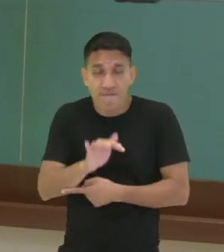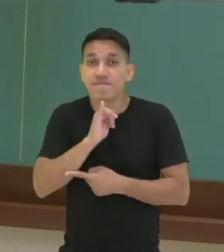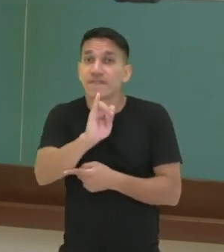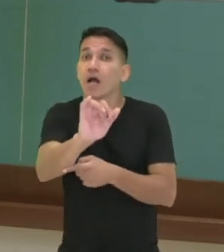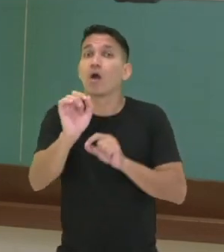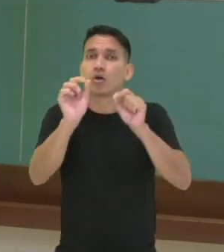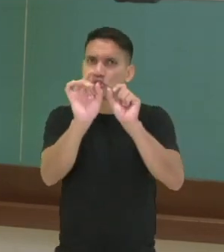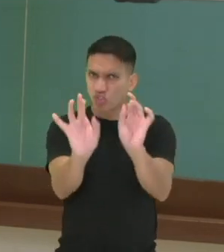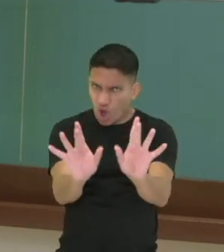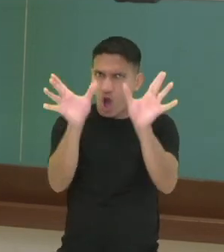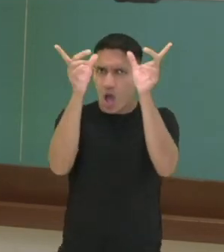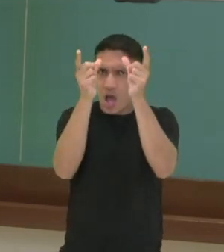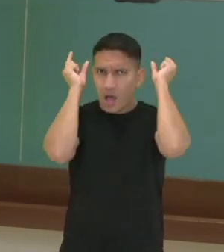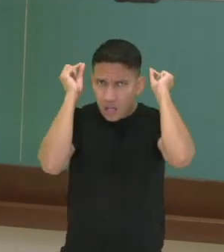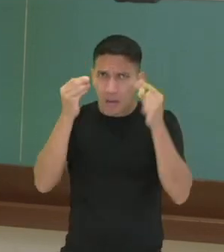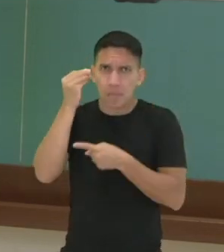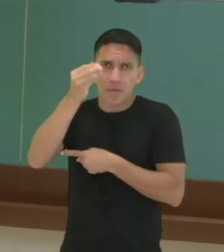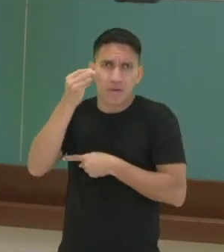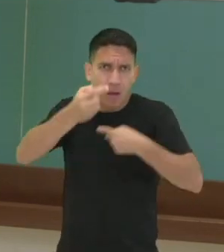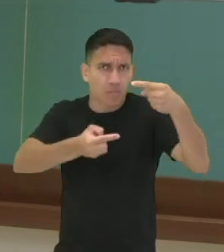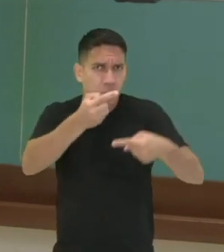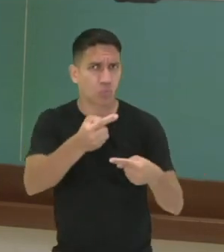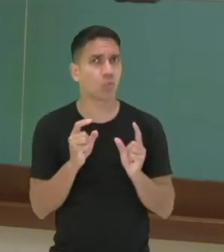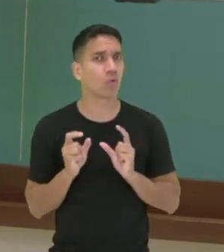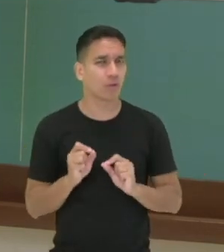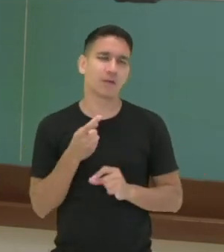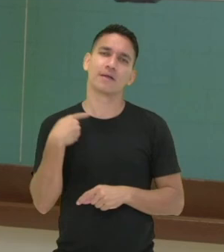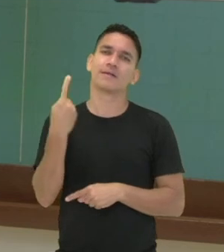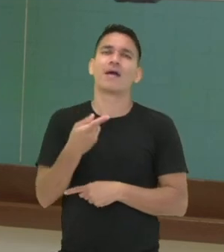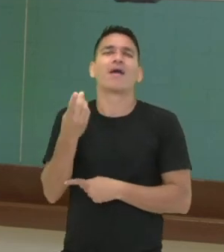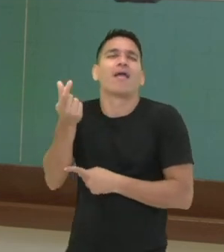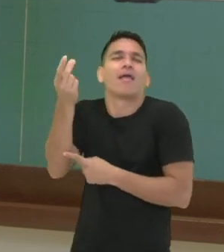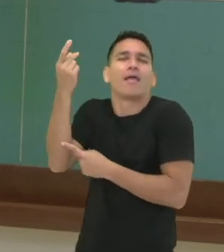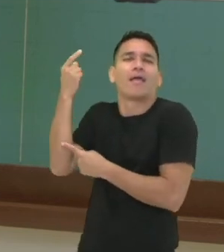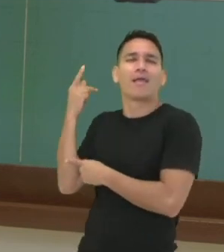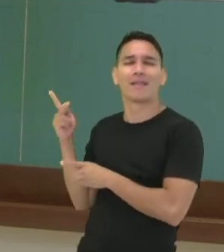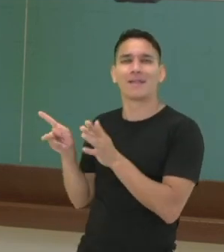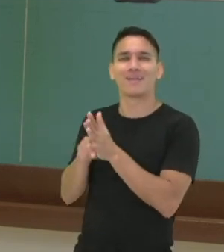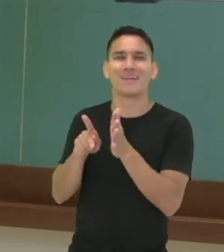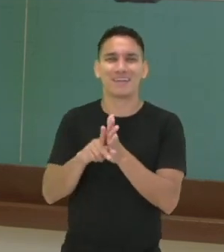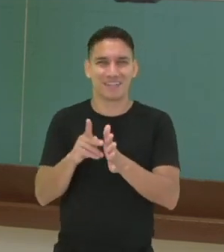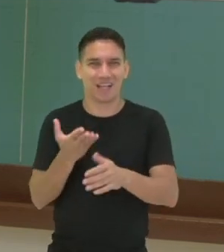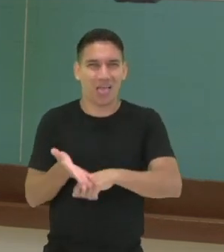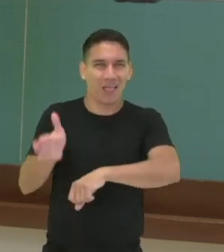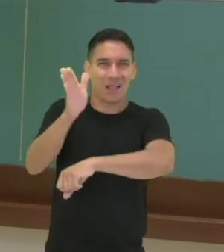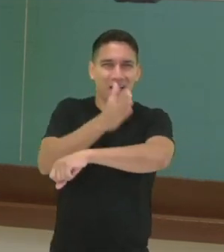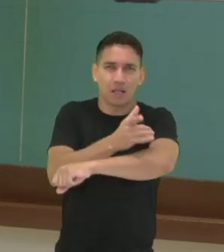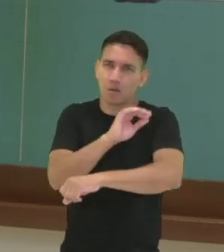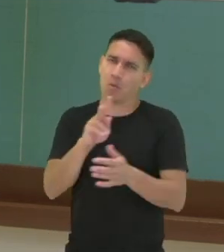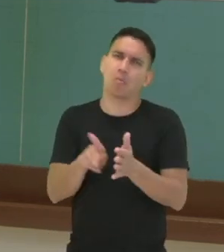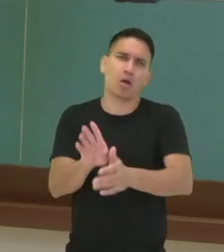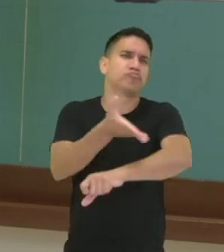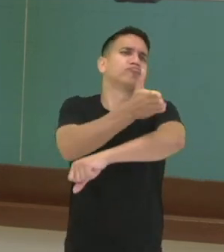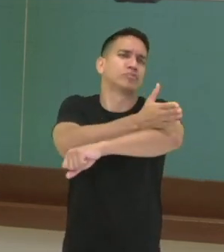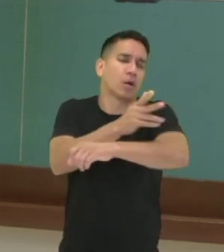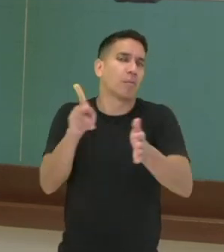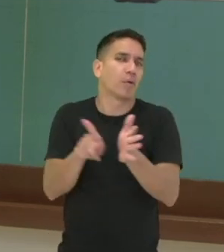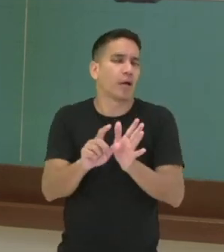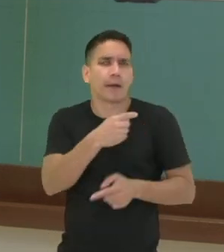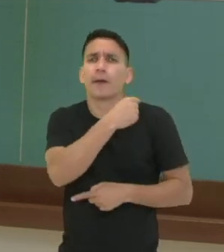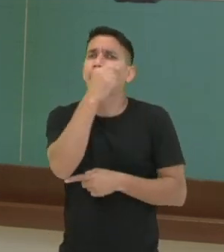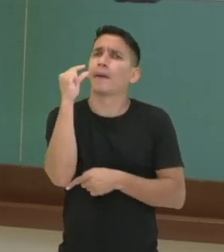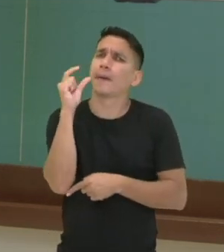tinham experiência política, né, dentre os povos da antiguidade, de acordo com Wolff, por